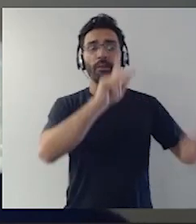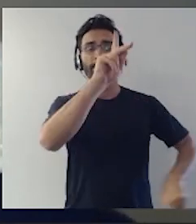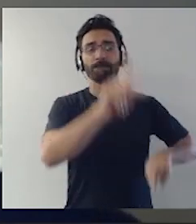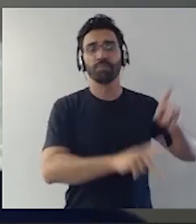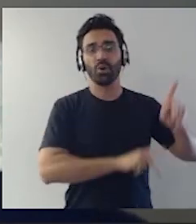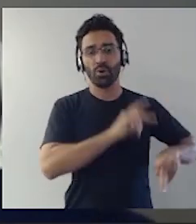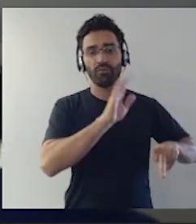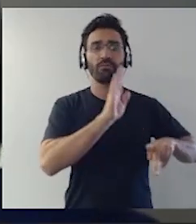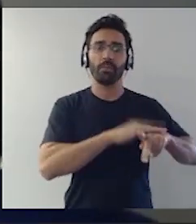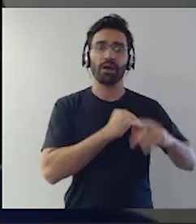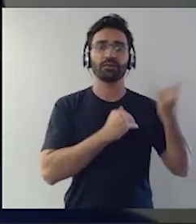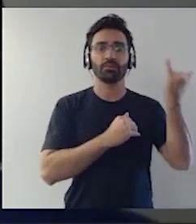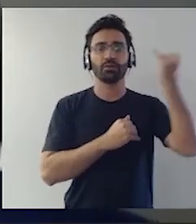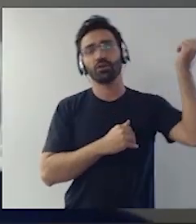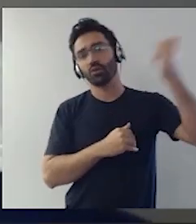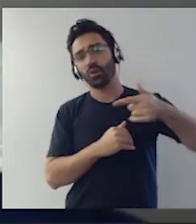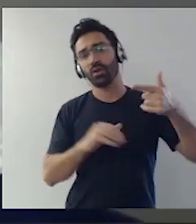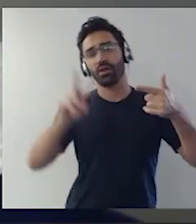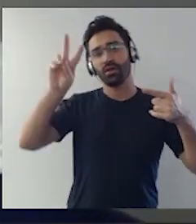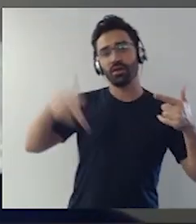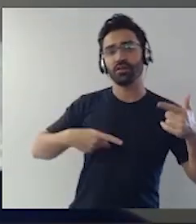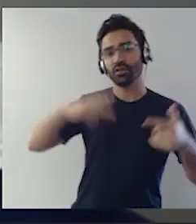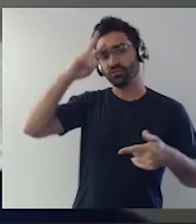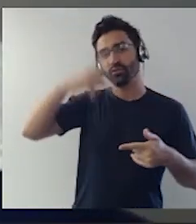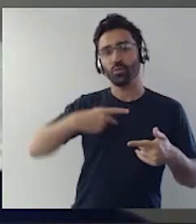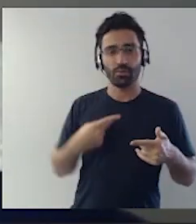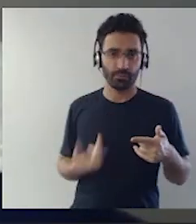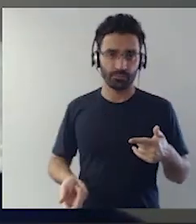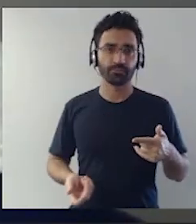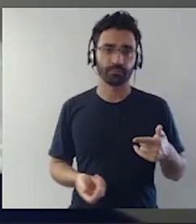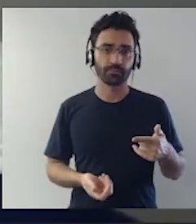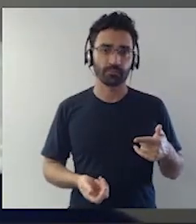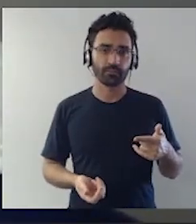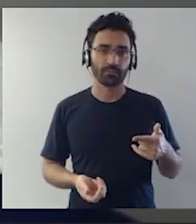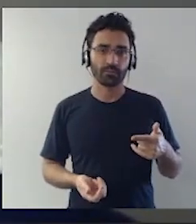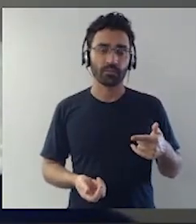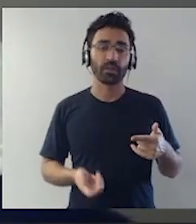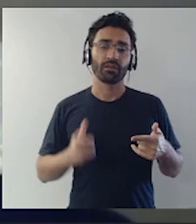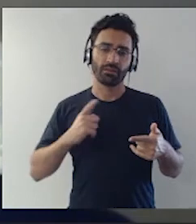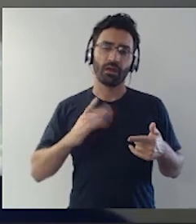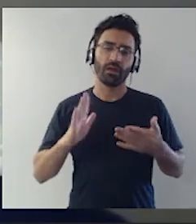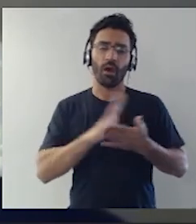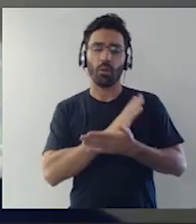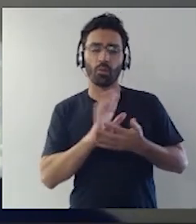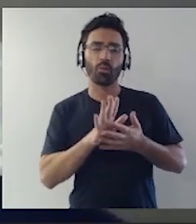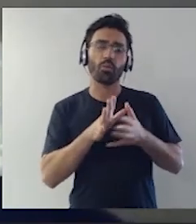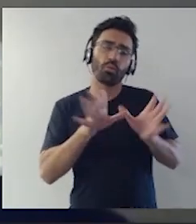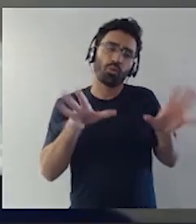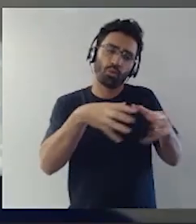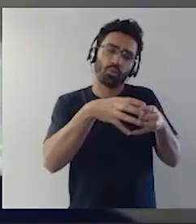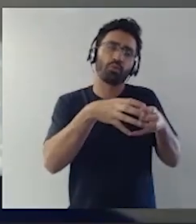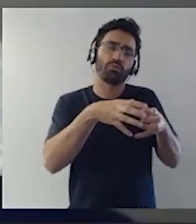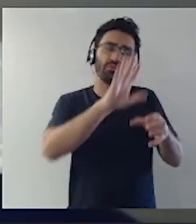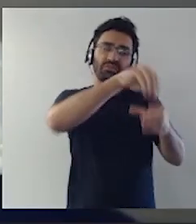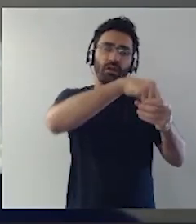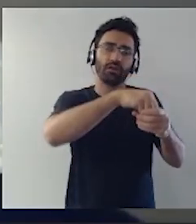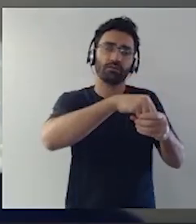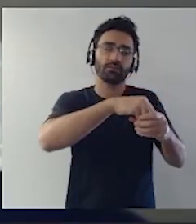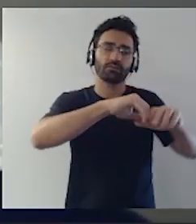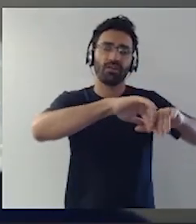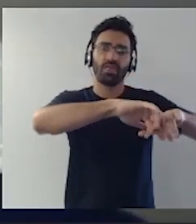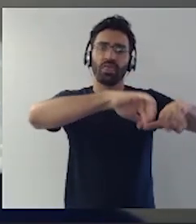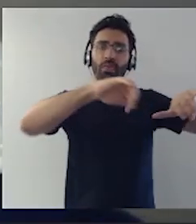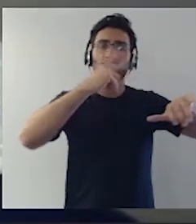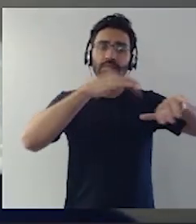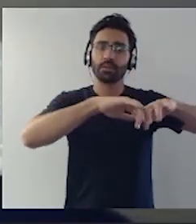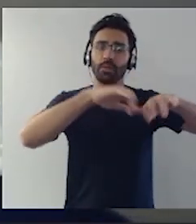divisão radical de uma certa escola do direito administrativo brasileiro que se desgarrou, digamos assim, de alguns clássicos